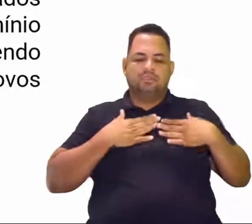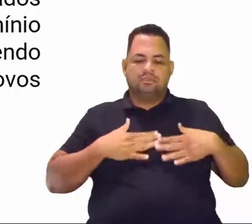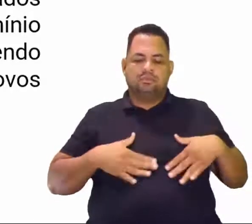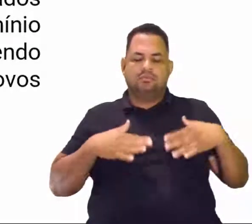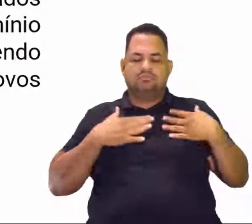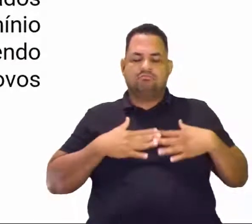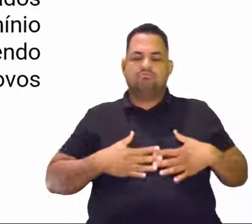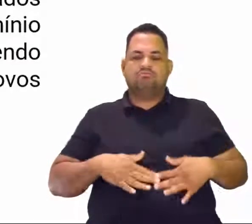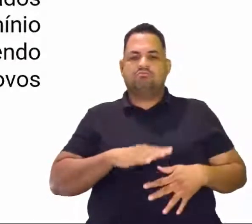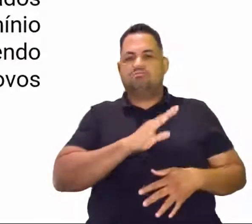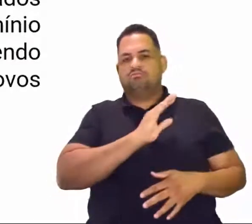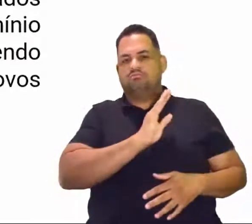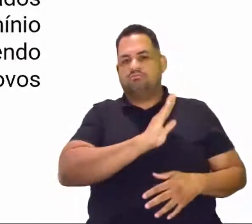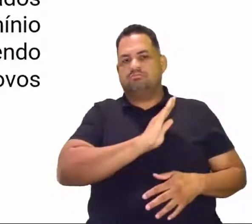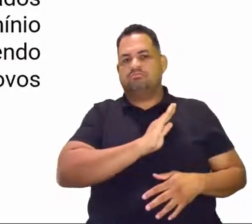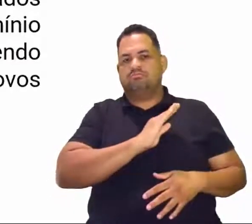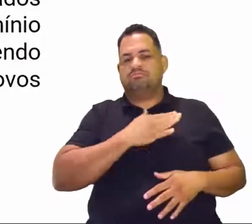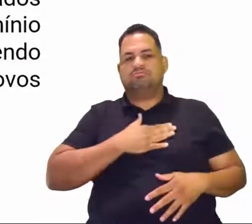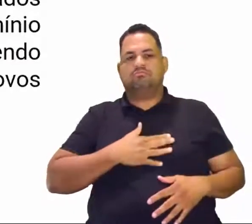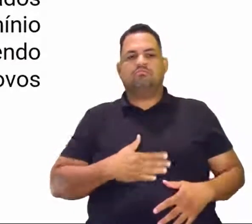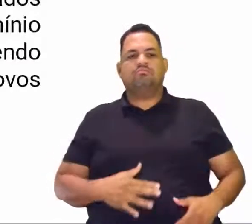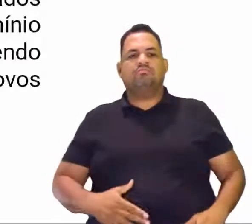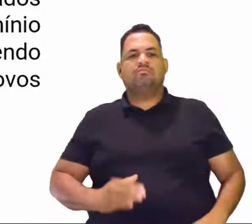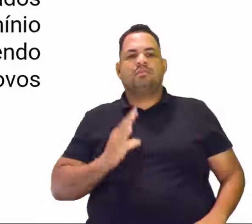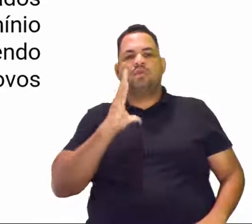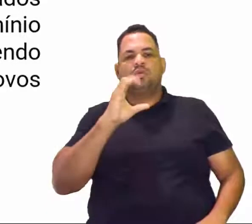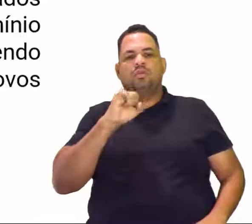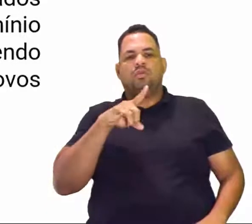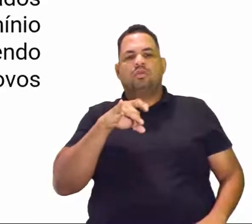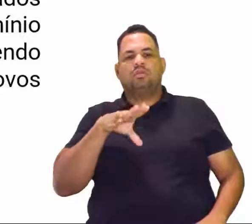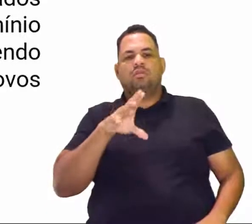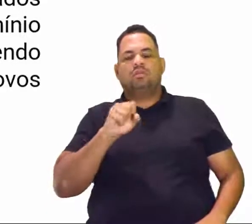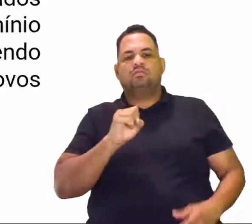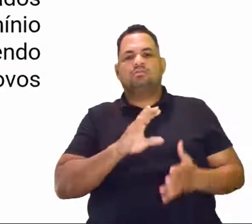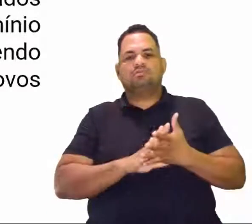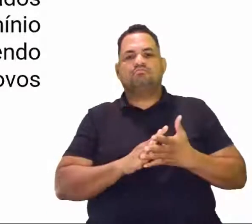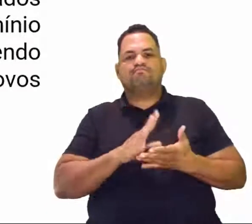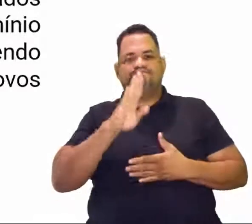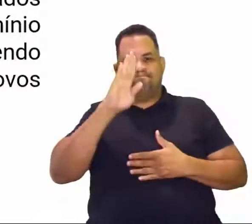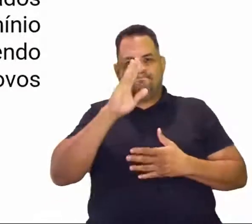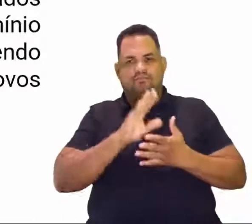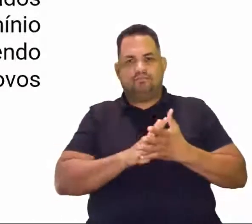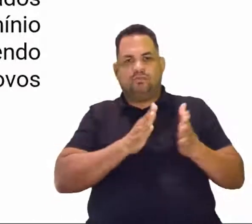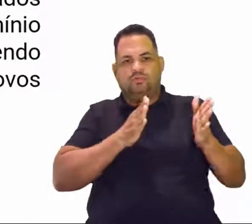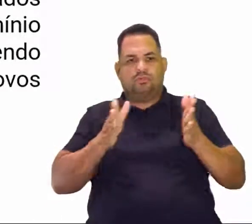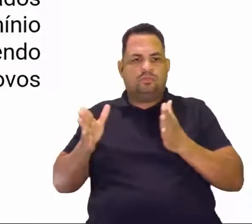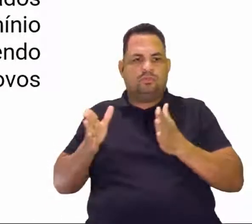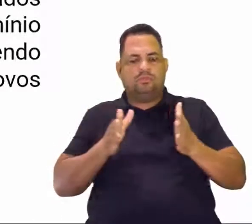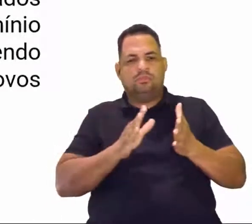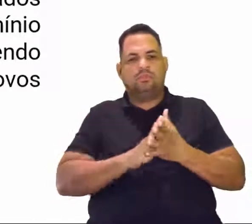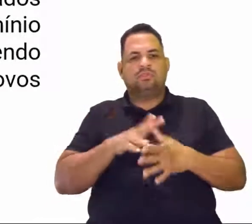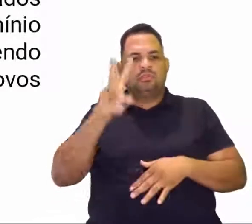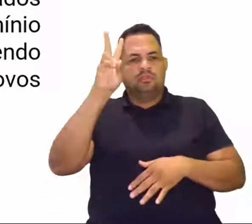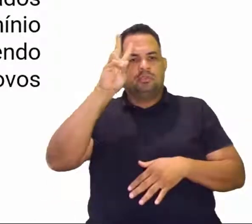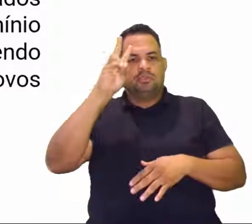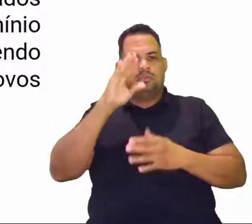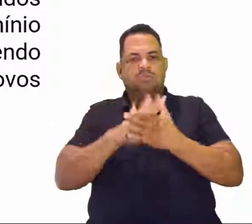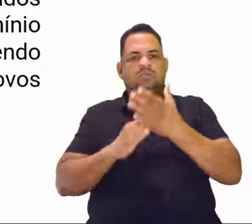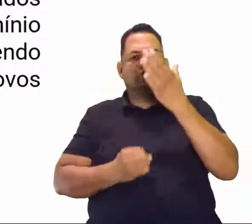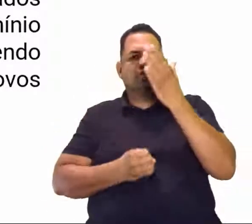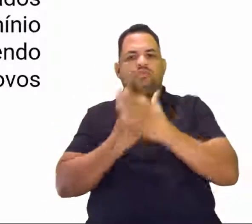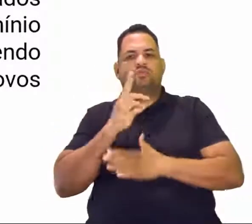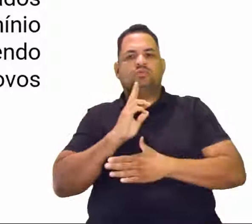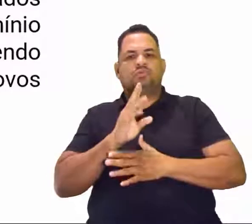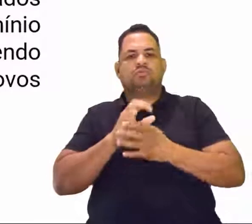nós vamos resolver tudo isso então colonialismo em sua essência foi um período histórico